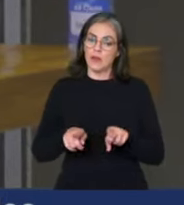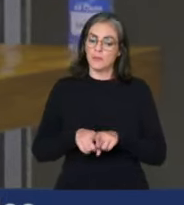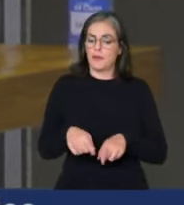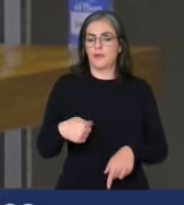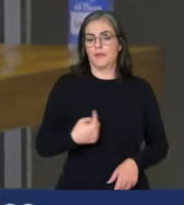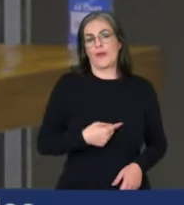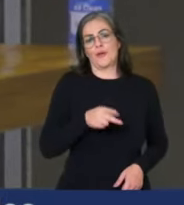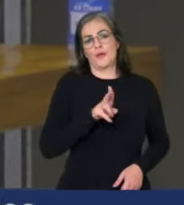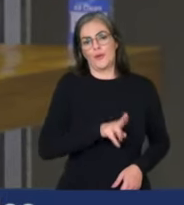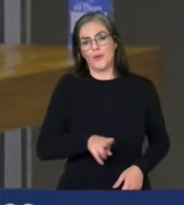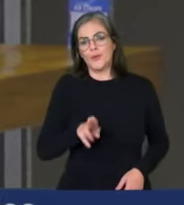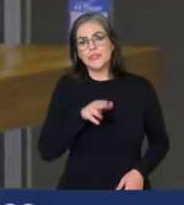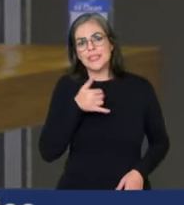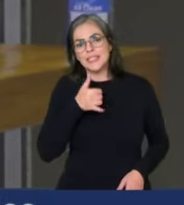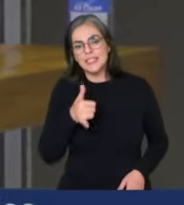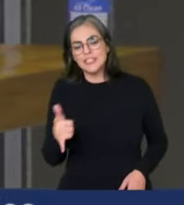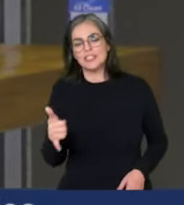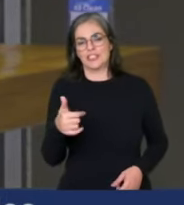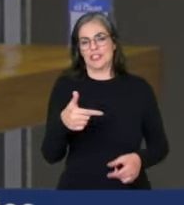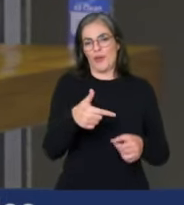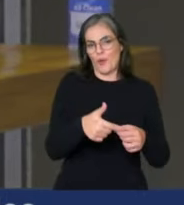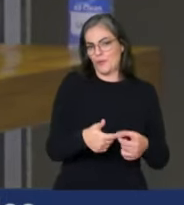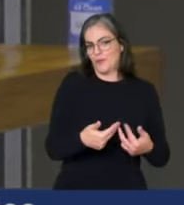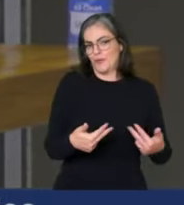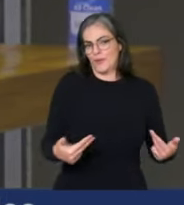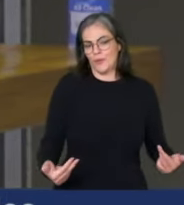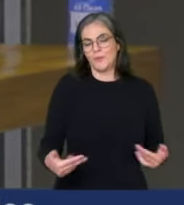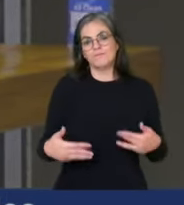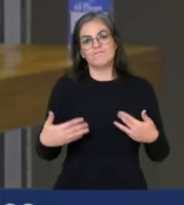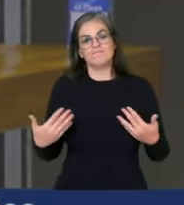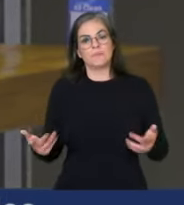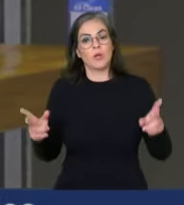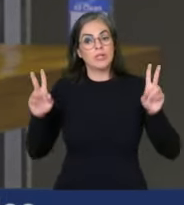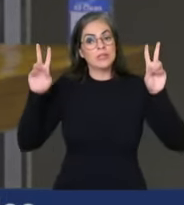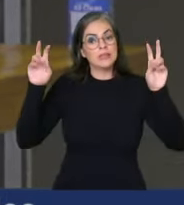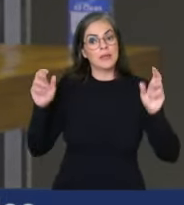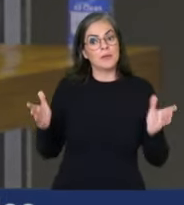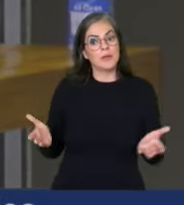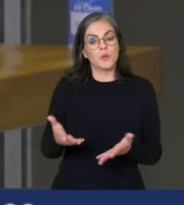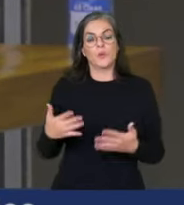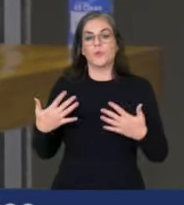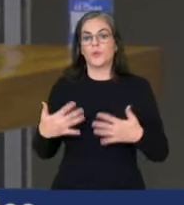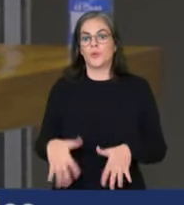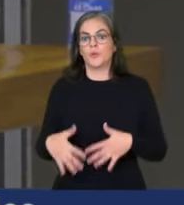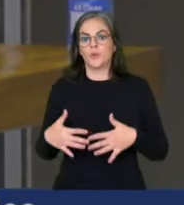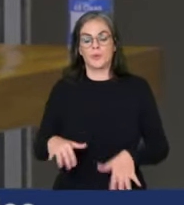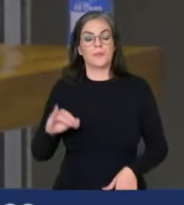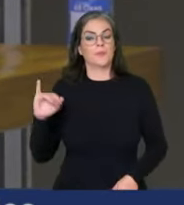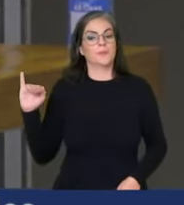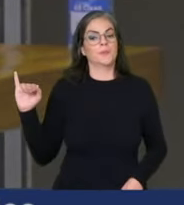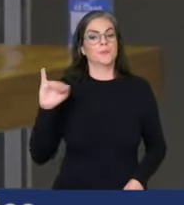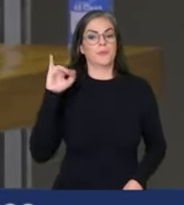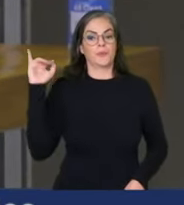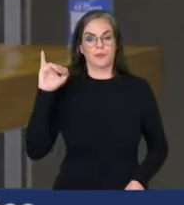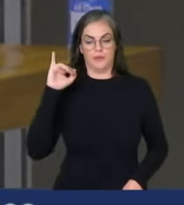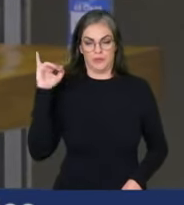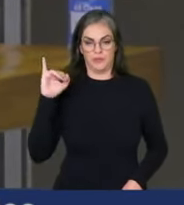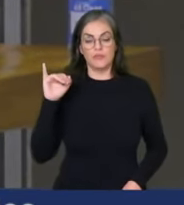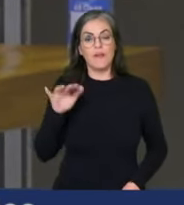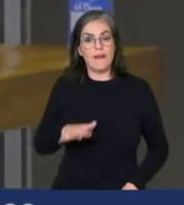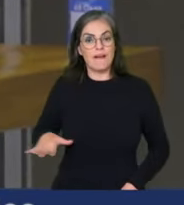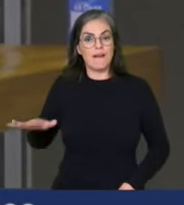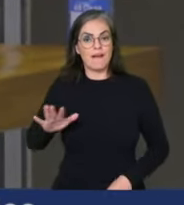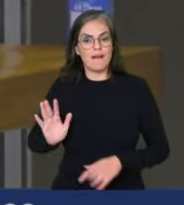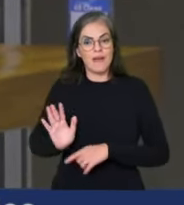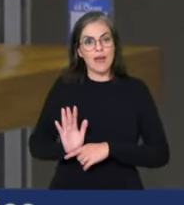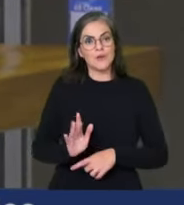combustível que somos, essa agenda ela é muito cara e muito preciosa, até porque nós estamos falando do setor que dinamiza a economia